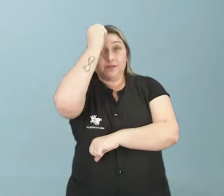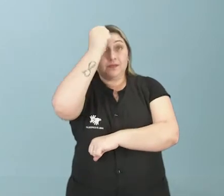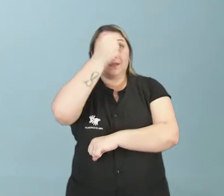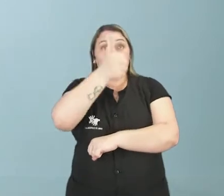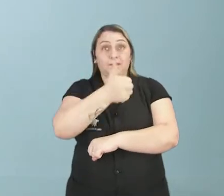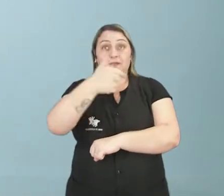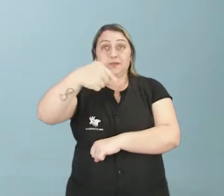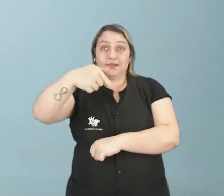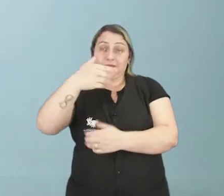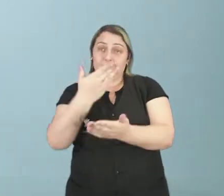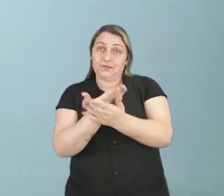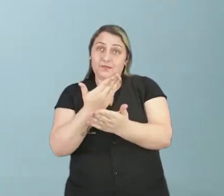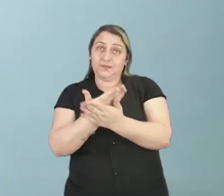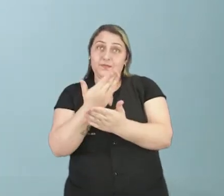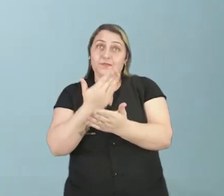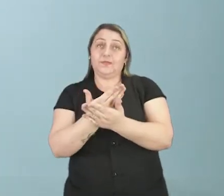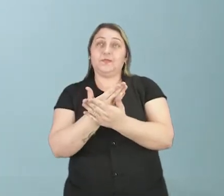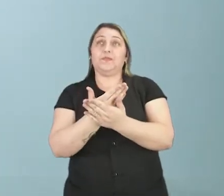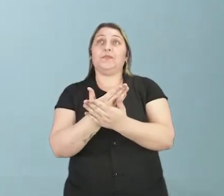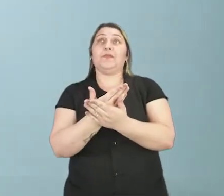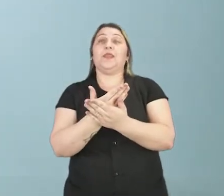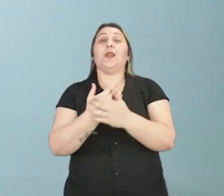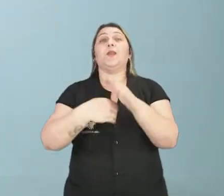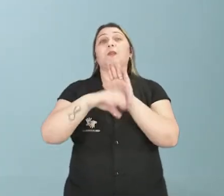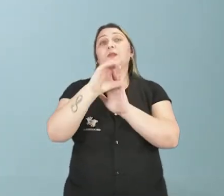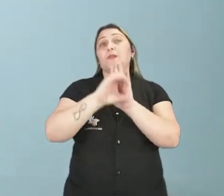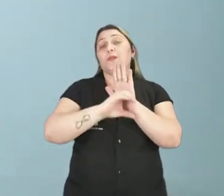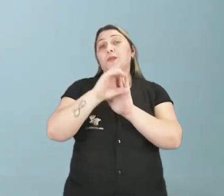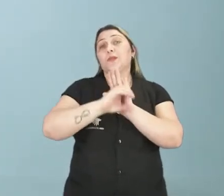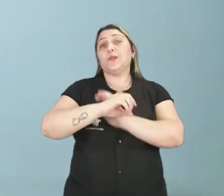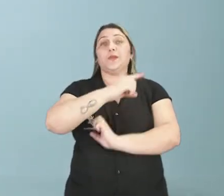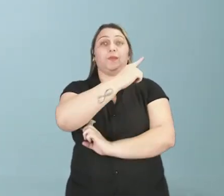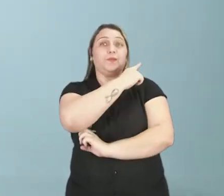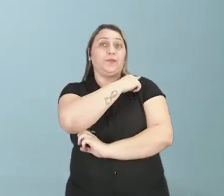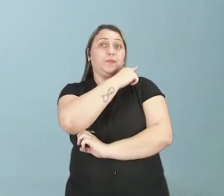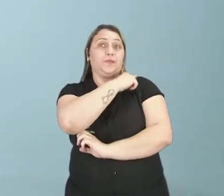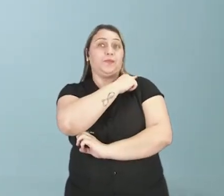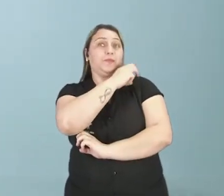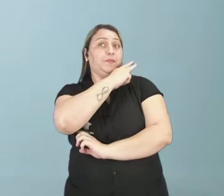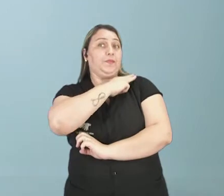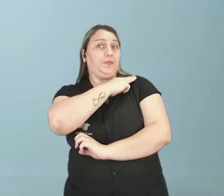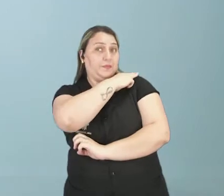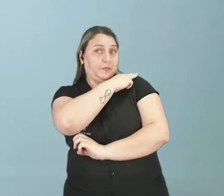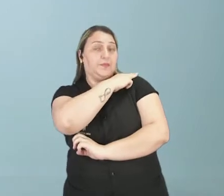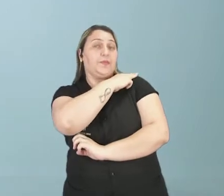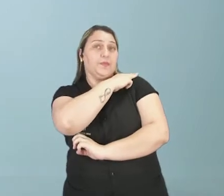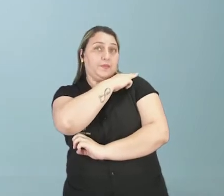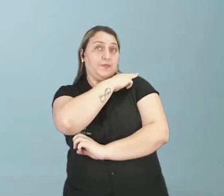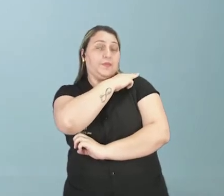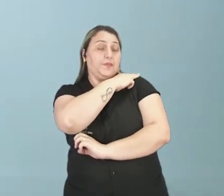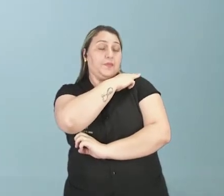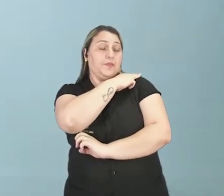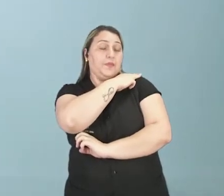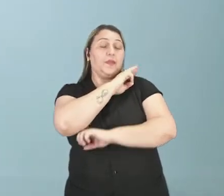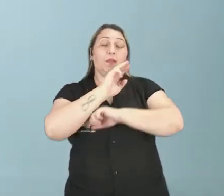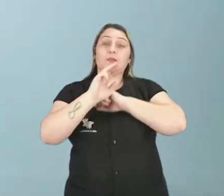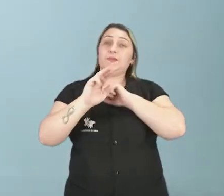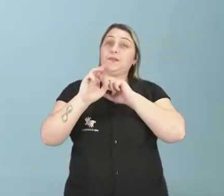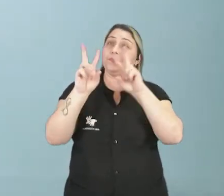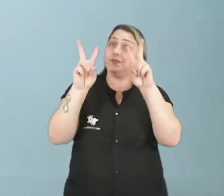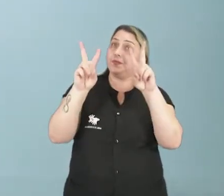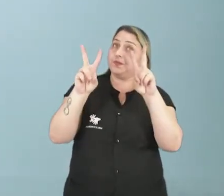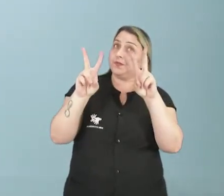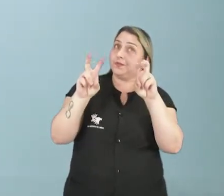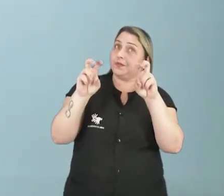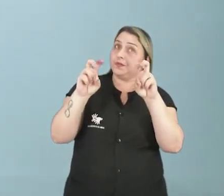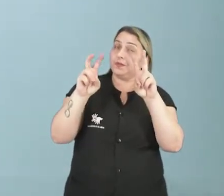17ª aula, né? Estamos com conteúdo da primeira série do ensino médio e vamos estar trabalhando com